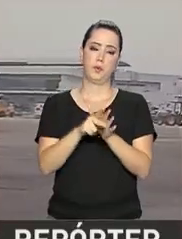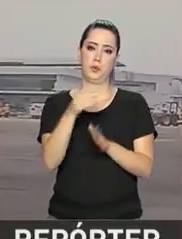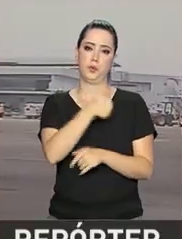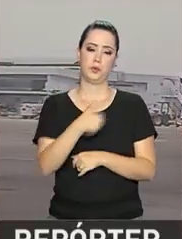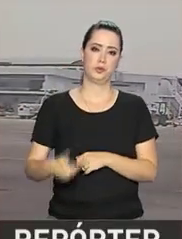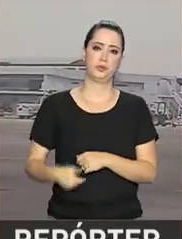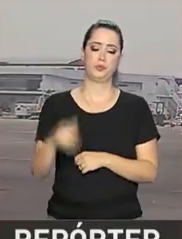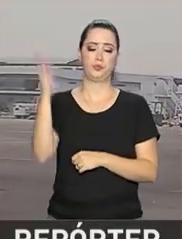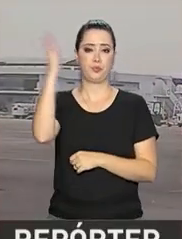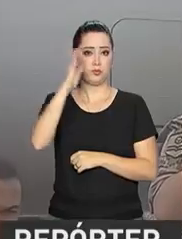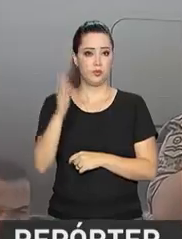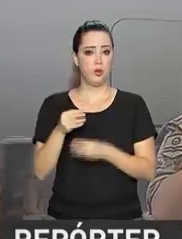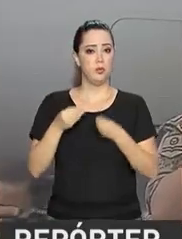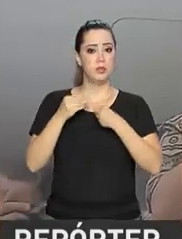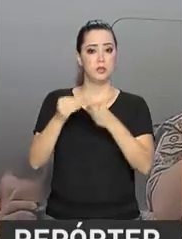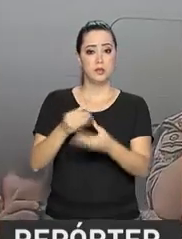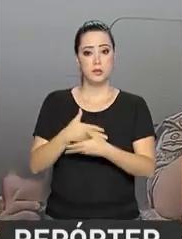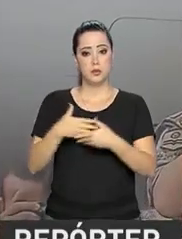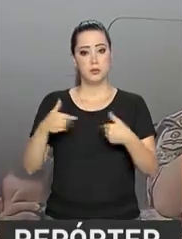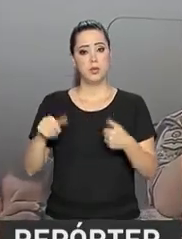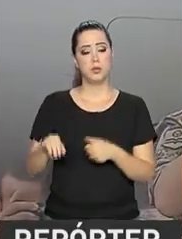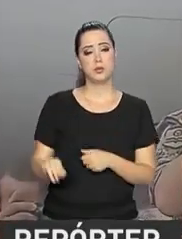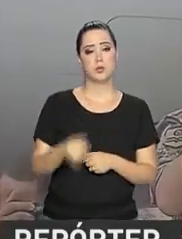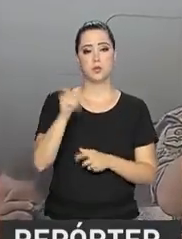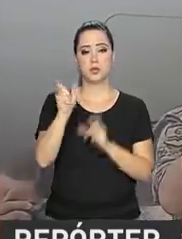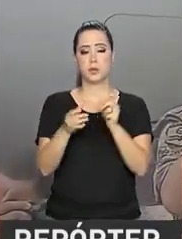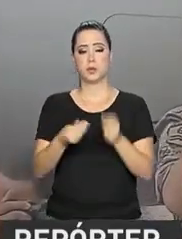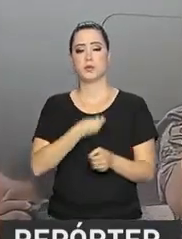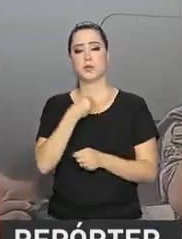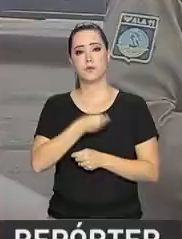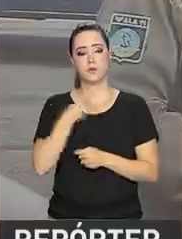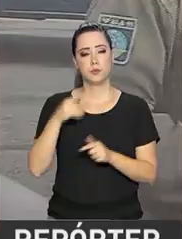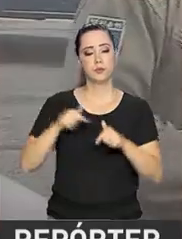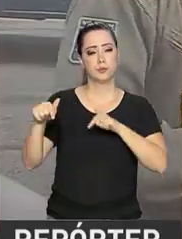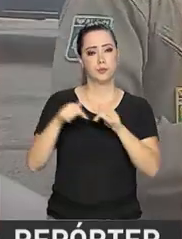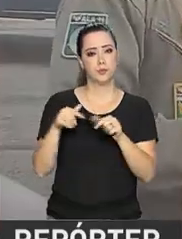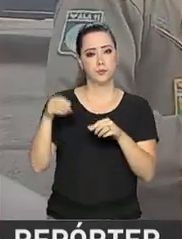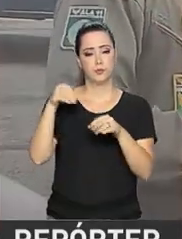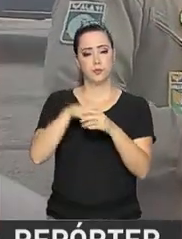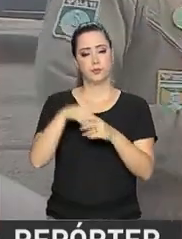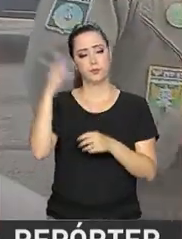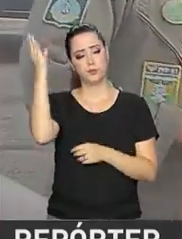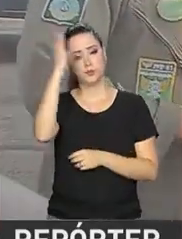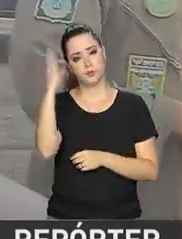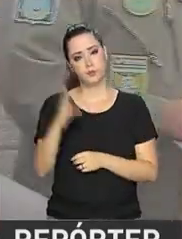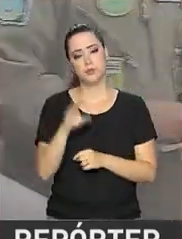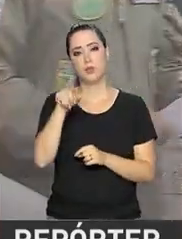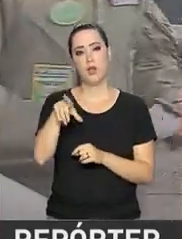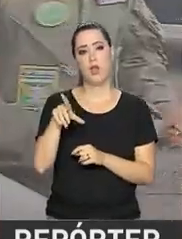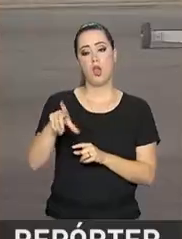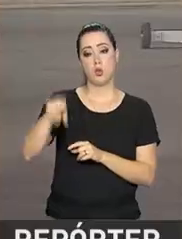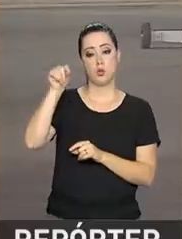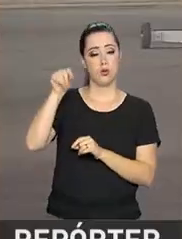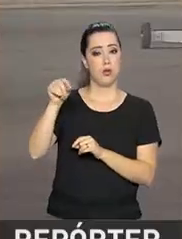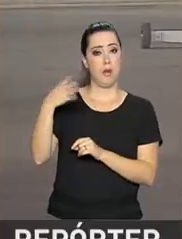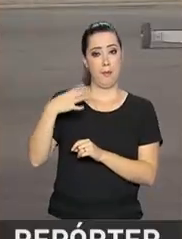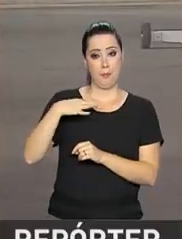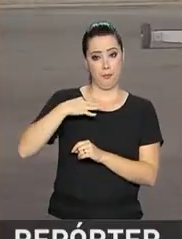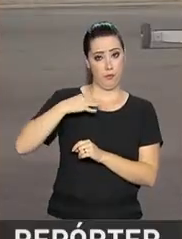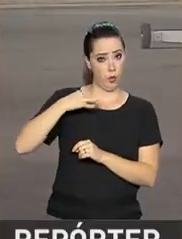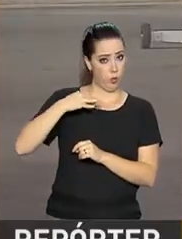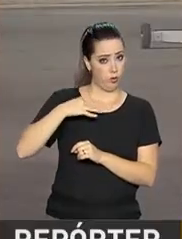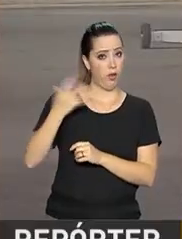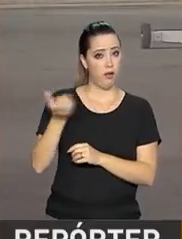dar melhores condições aos que querem viver e trabalhar no Brasil. A adesão foi feita de forma voluntária. São